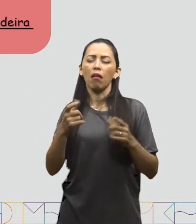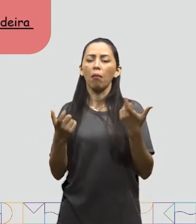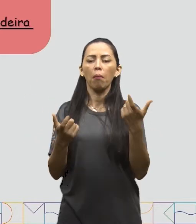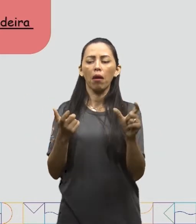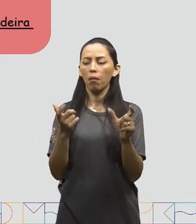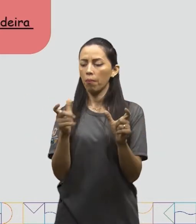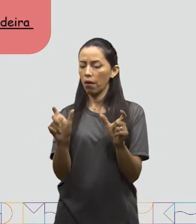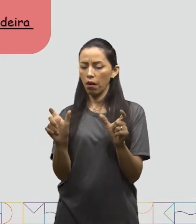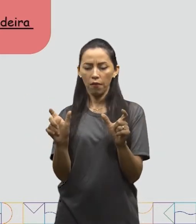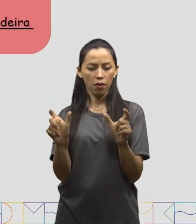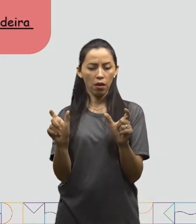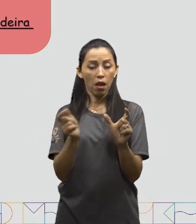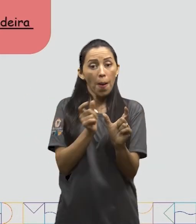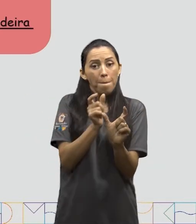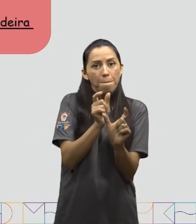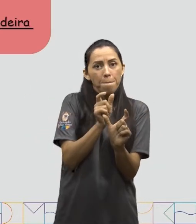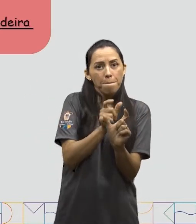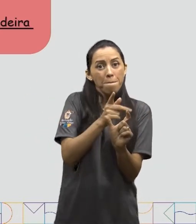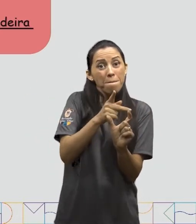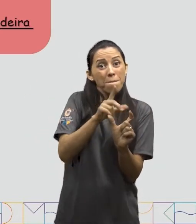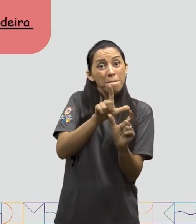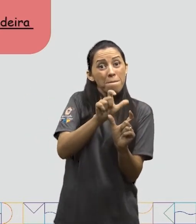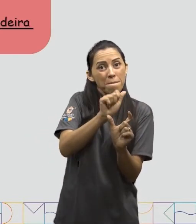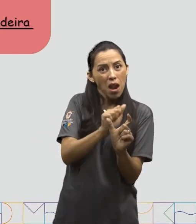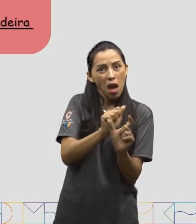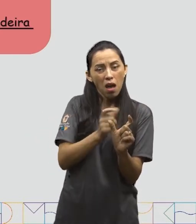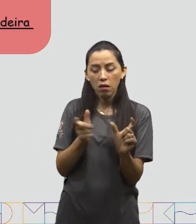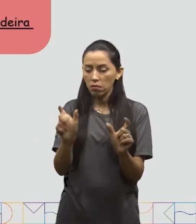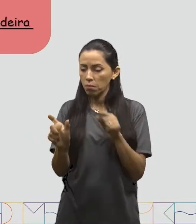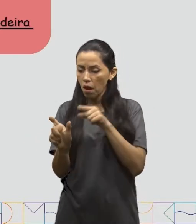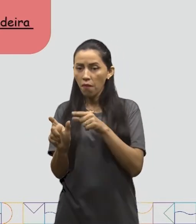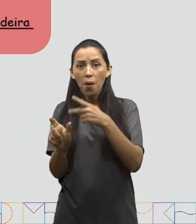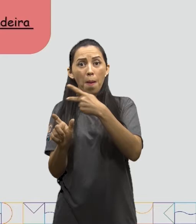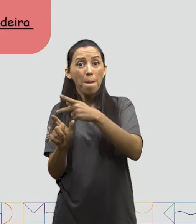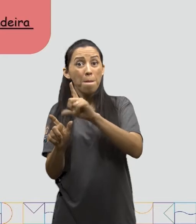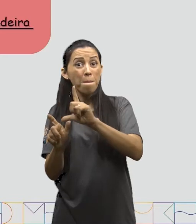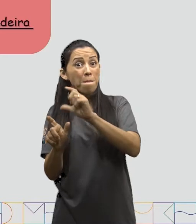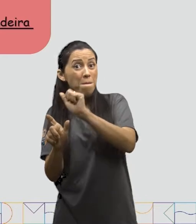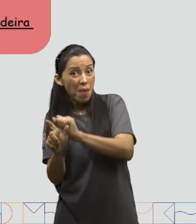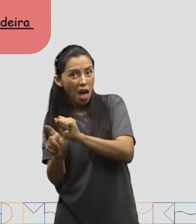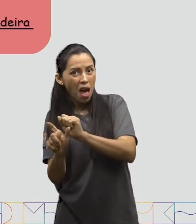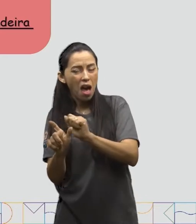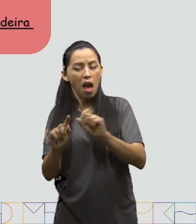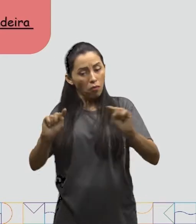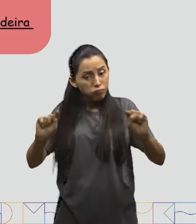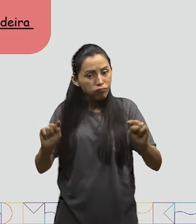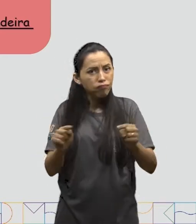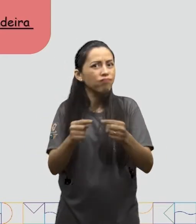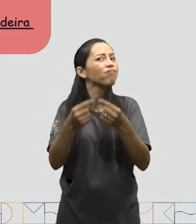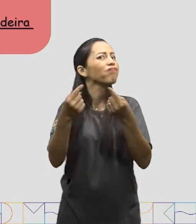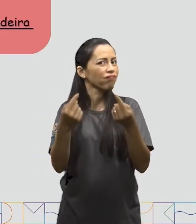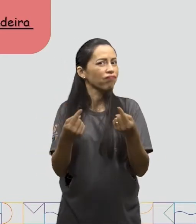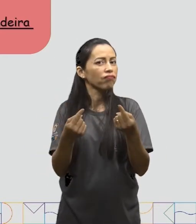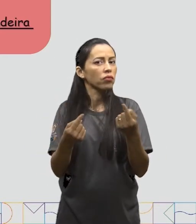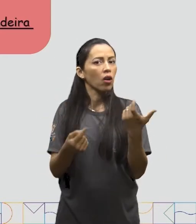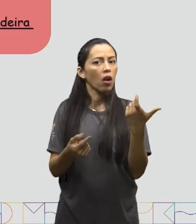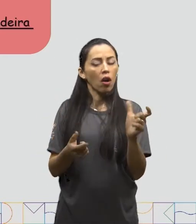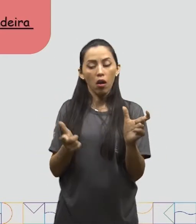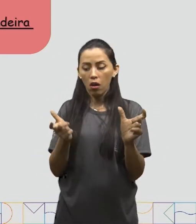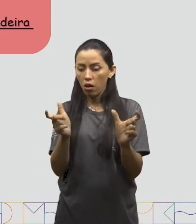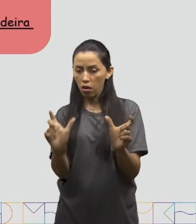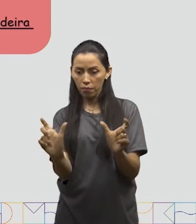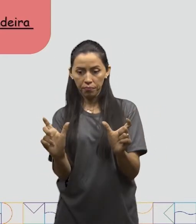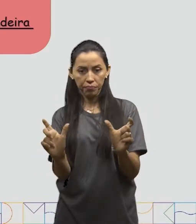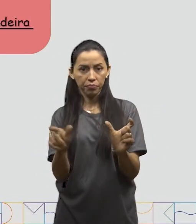possuem a mesma sílaba, plá. Ao falar o verso, os aplausos da plateia, o